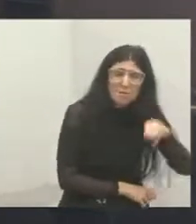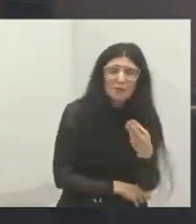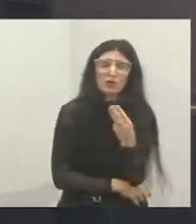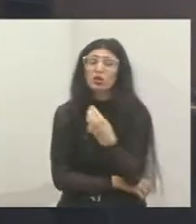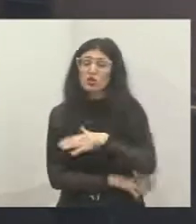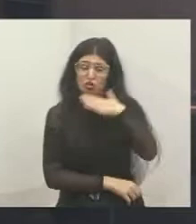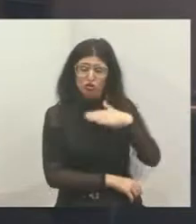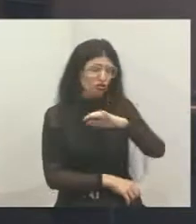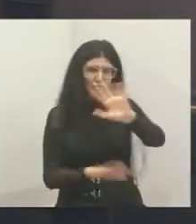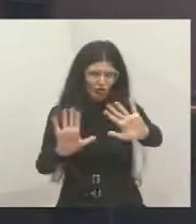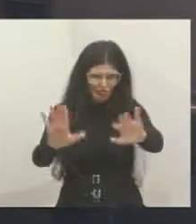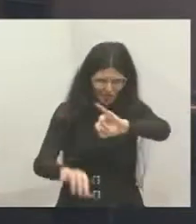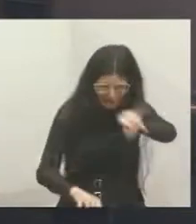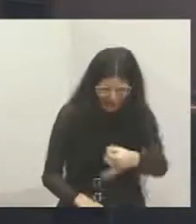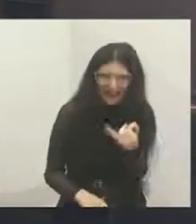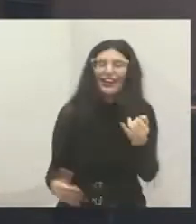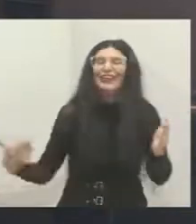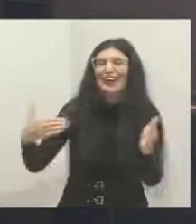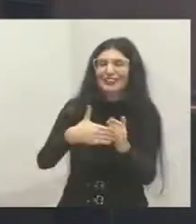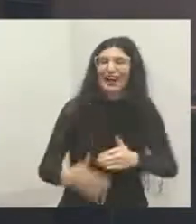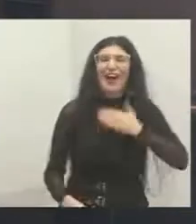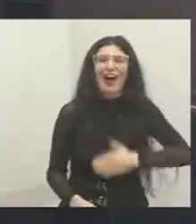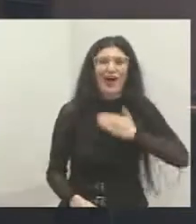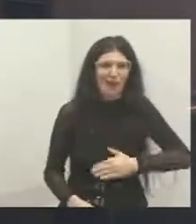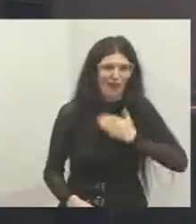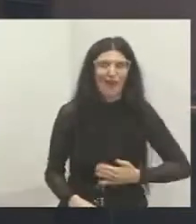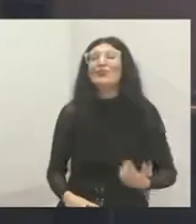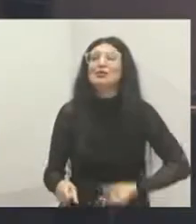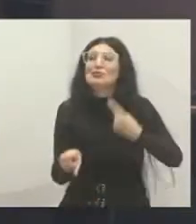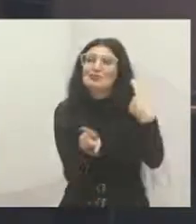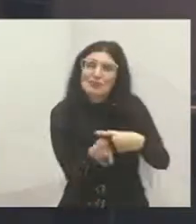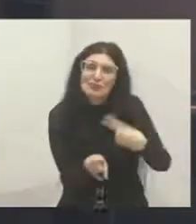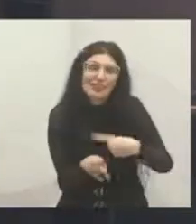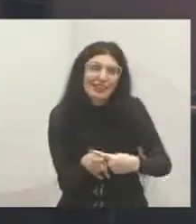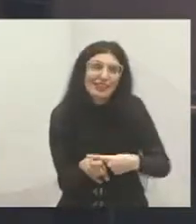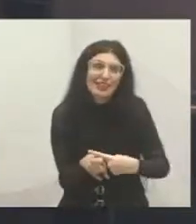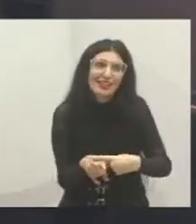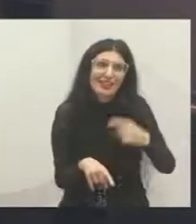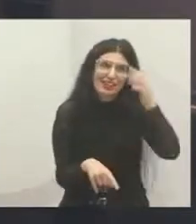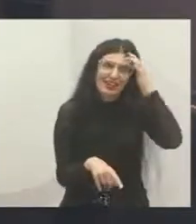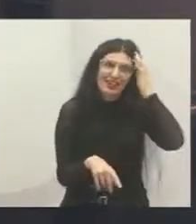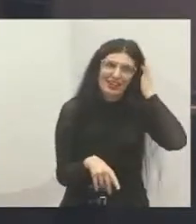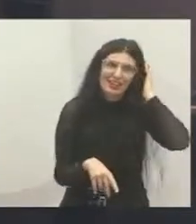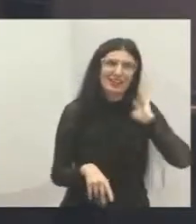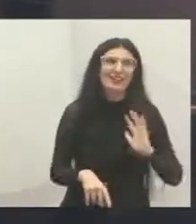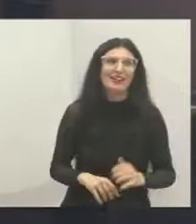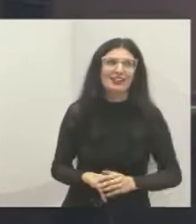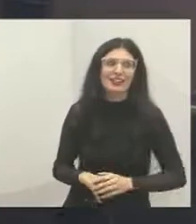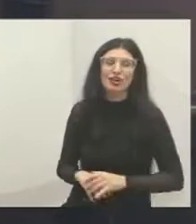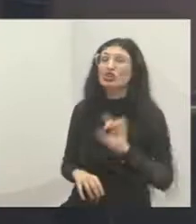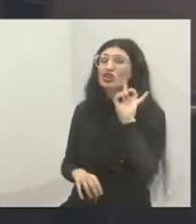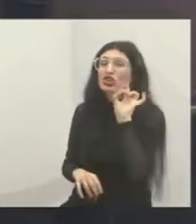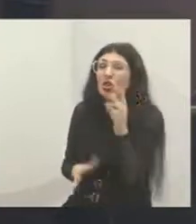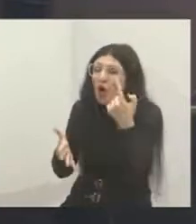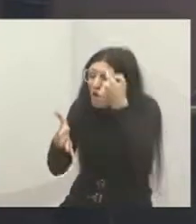a agosto, tá? Por quê? São de algumas